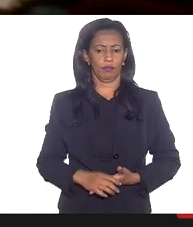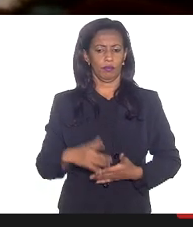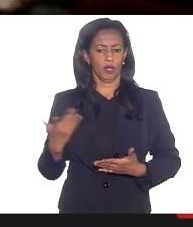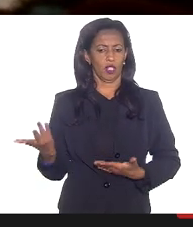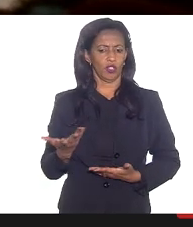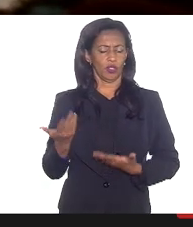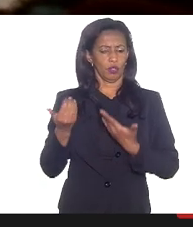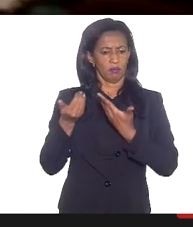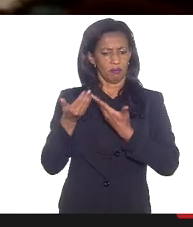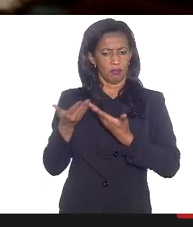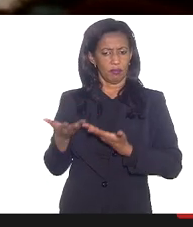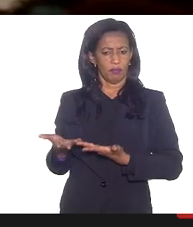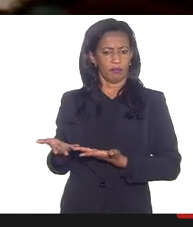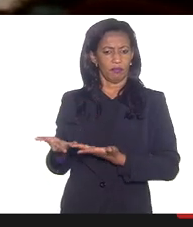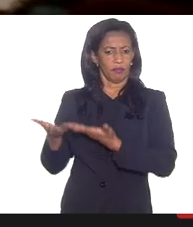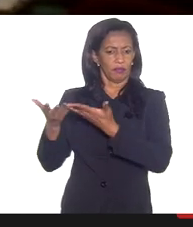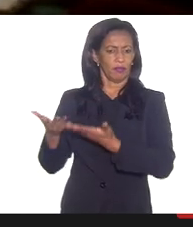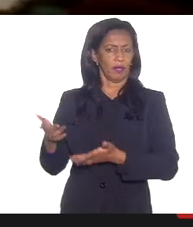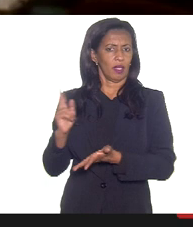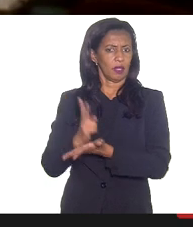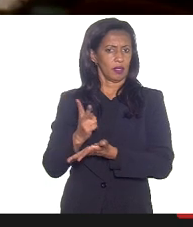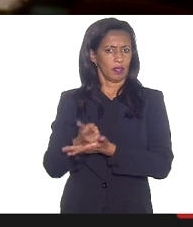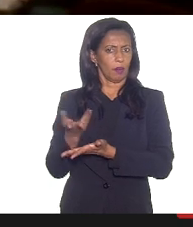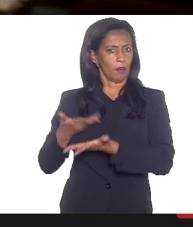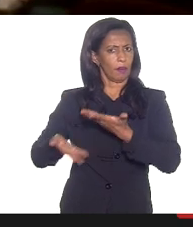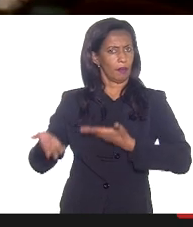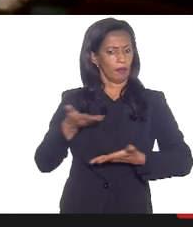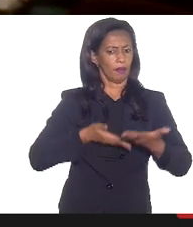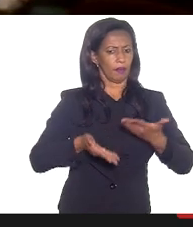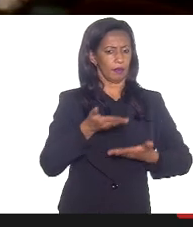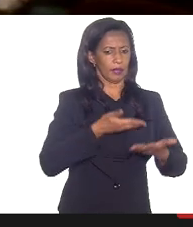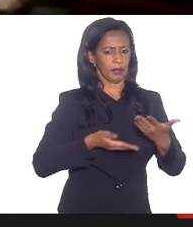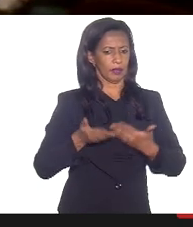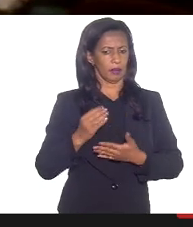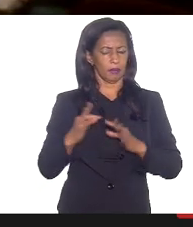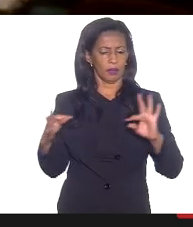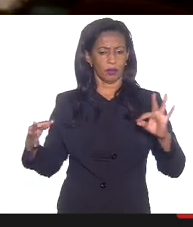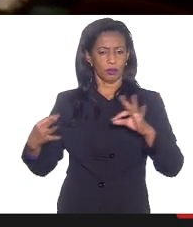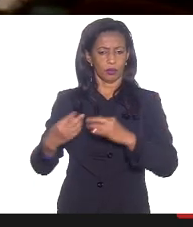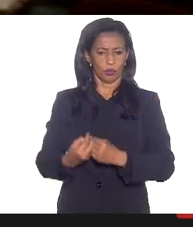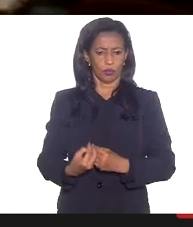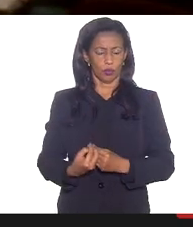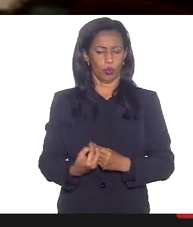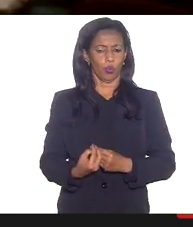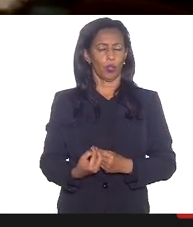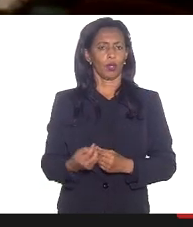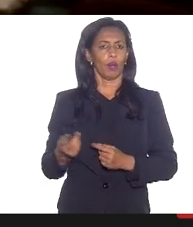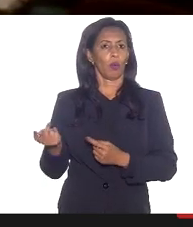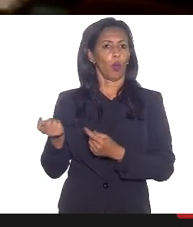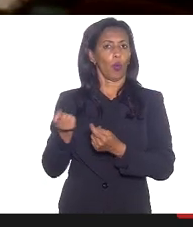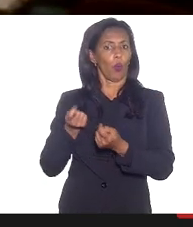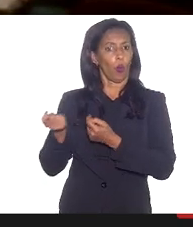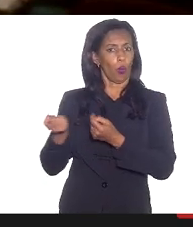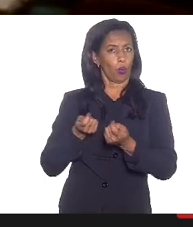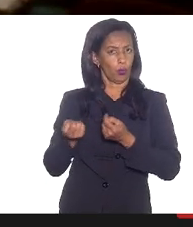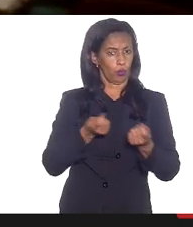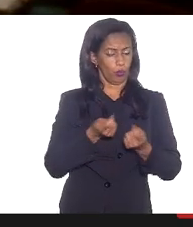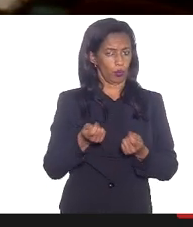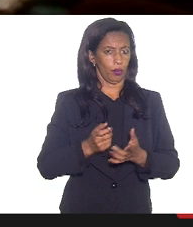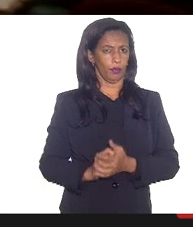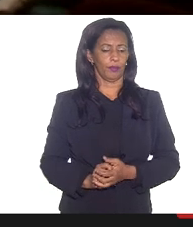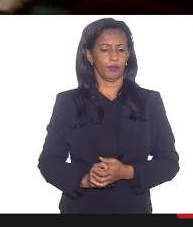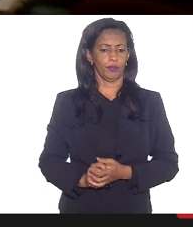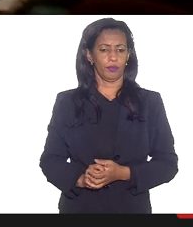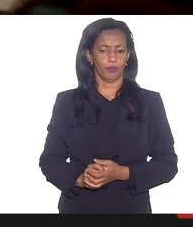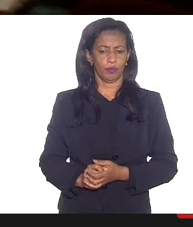privilegiar sempre a participação, não só da sociedade, mas também dos órgãos de controle.